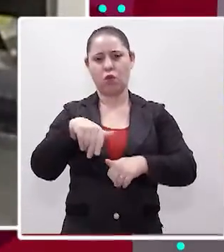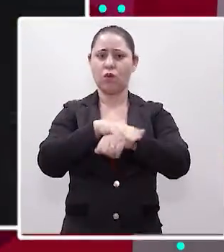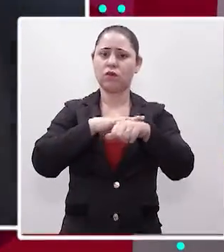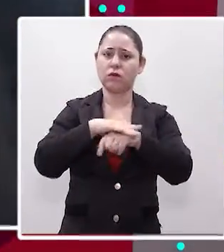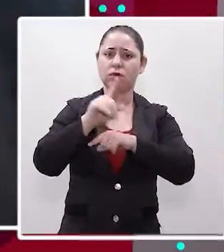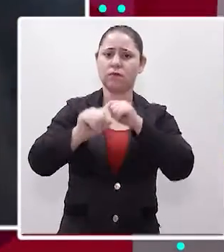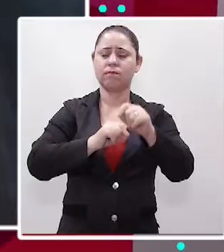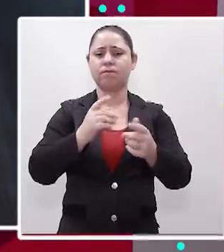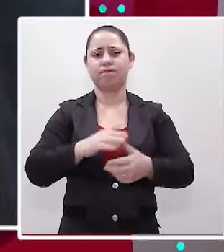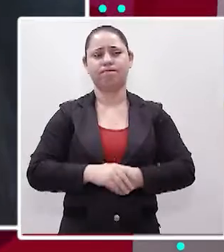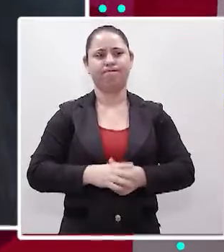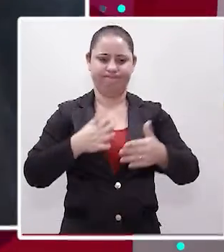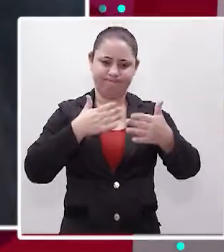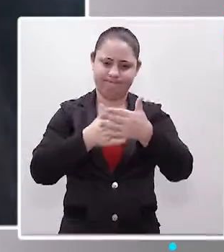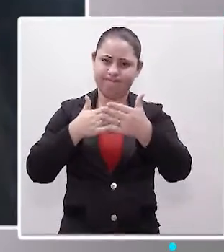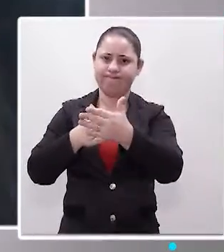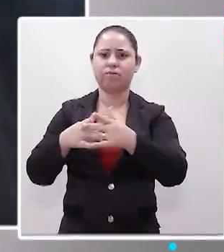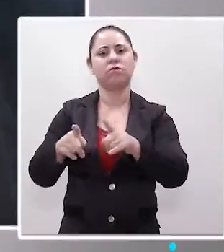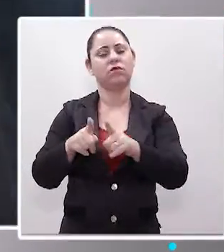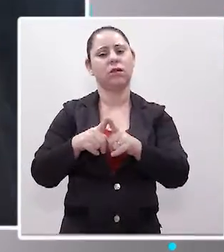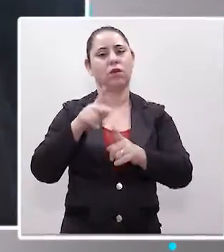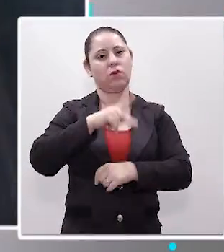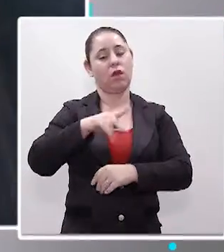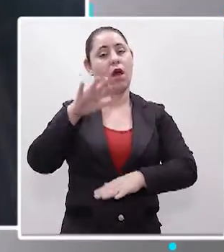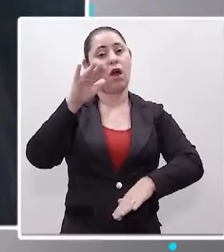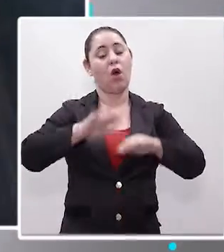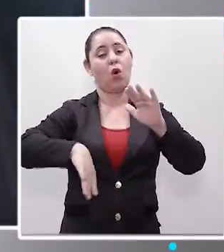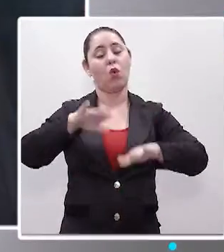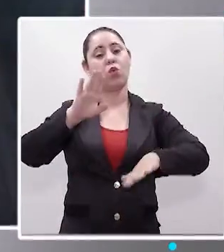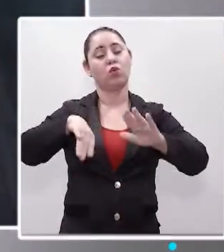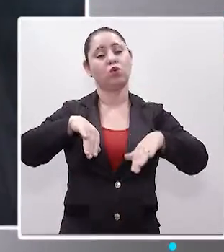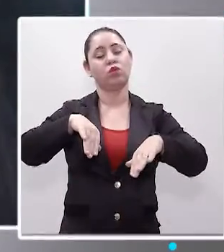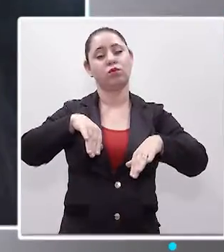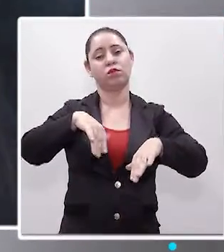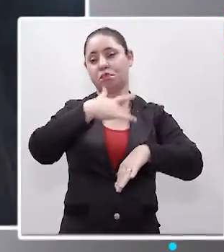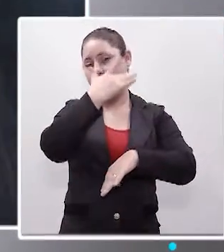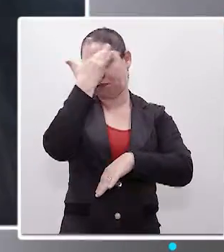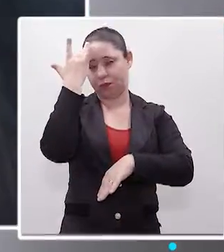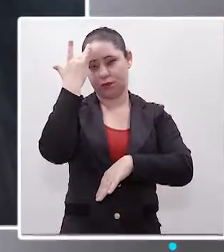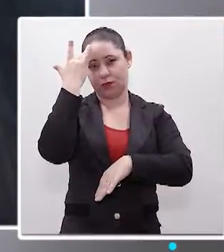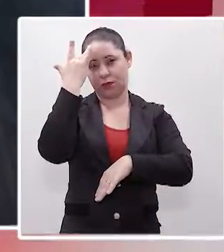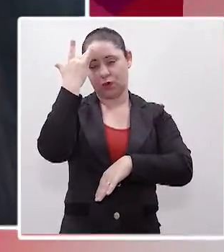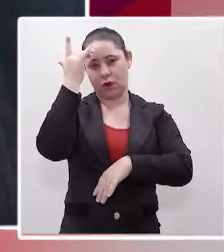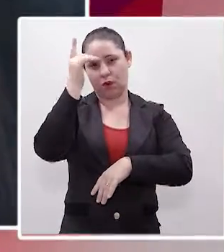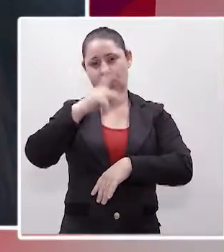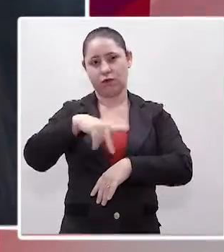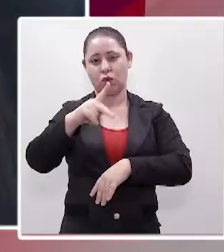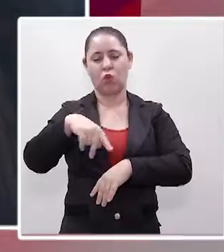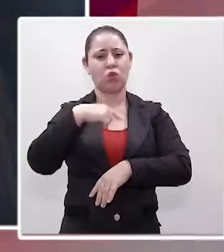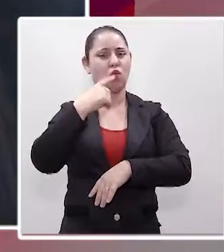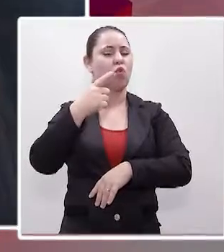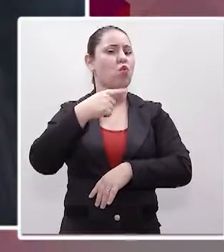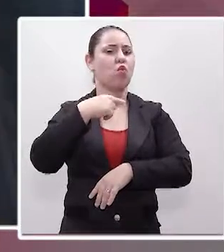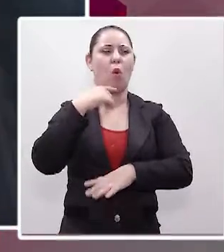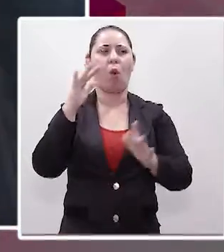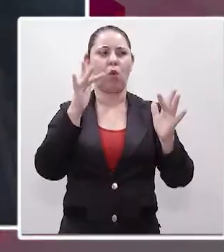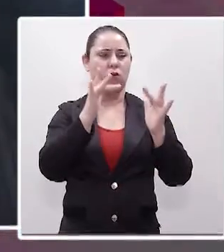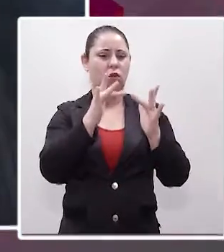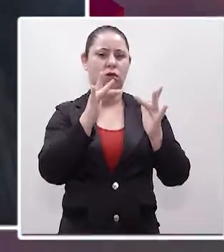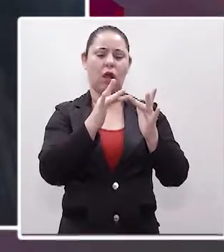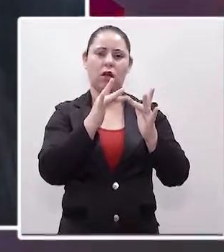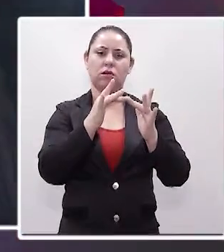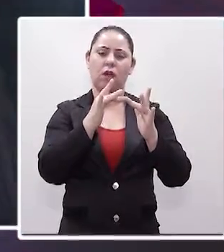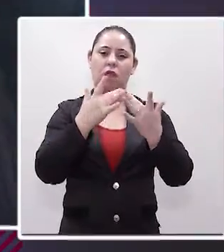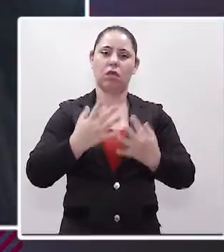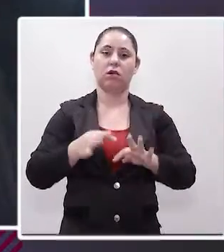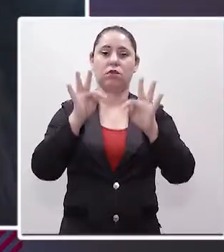tínhamos conversado que seria um desafio também para os professores, alguns professores que, pelo ensino ser presencial, nunca tinham tido nenhum tipo